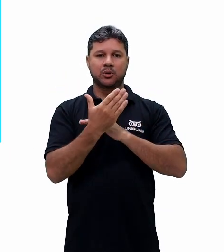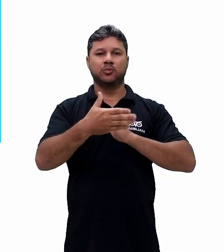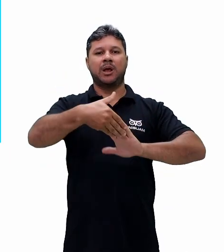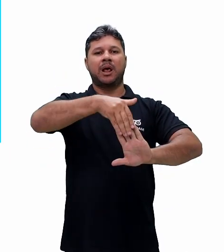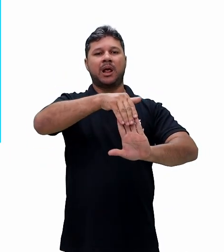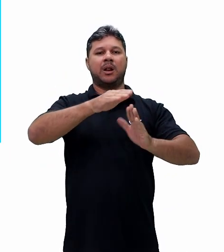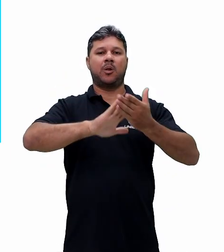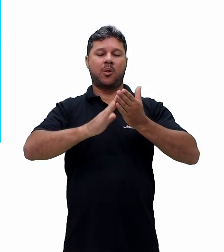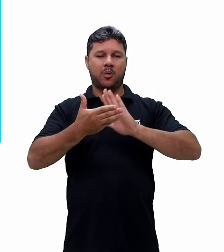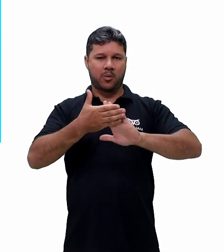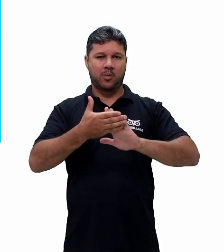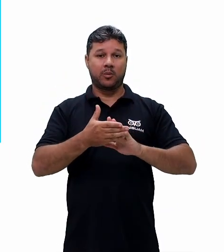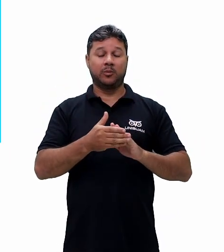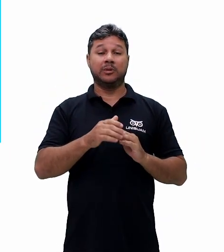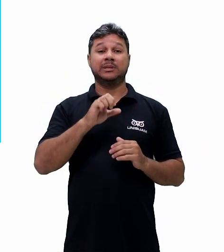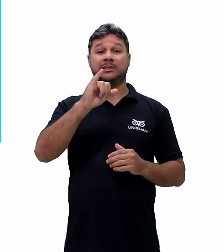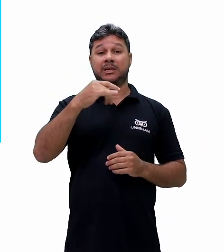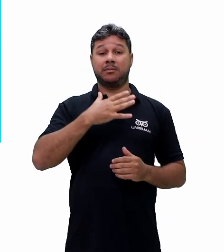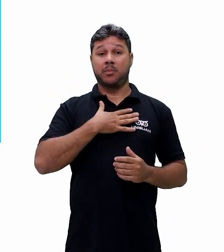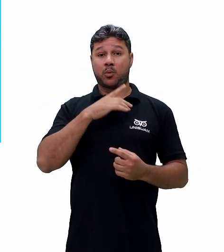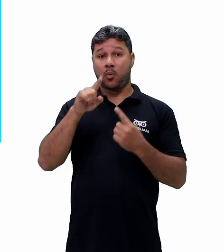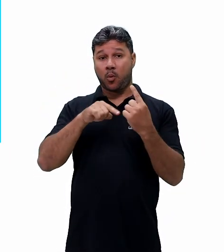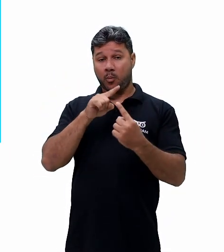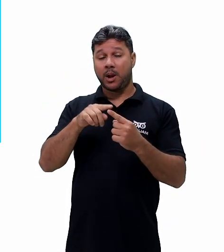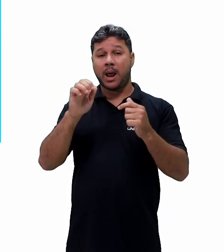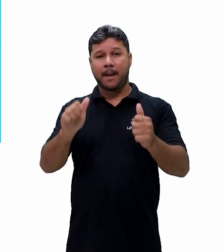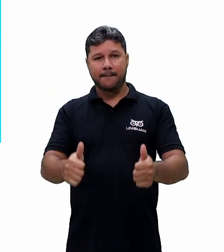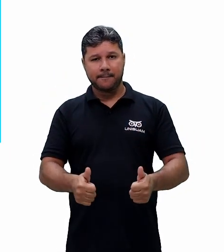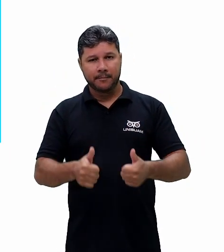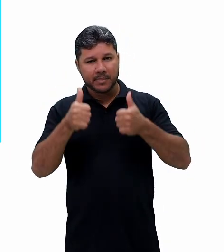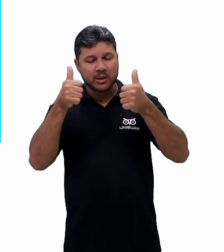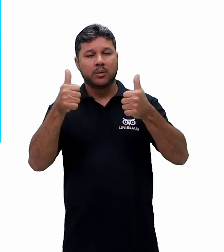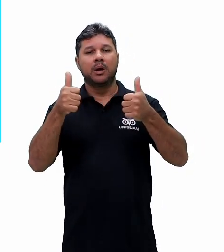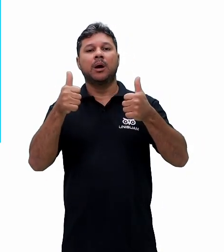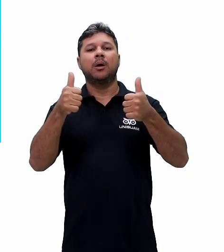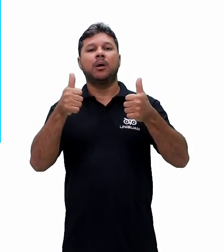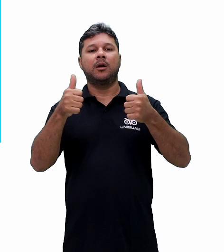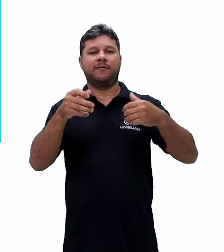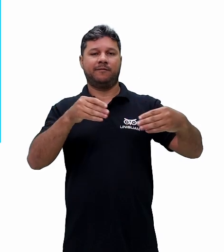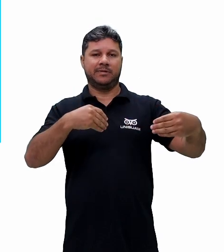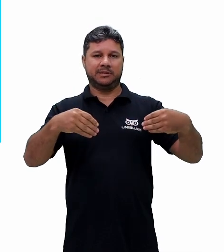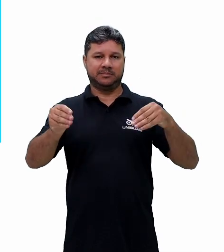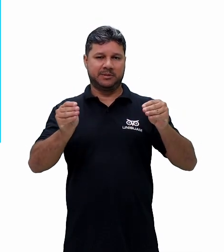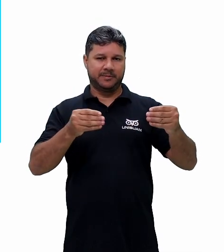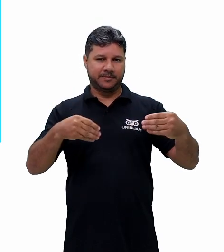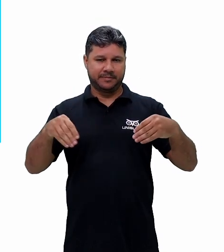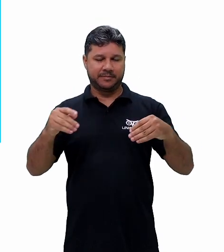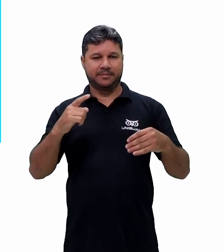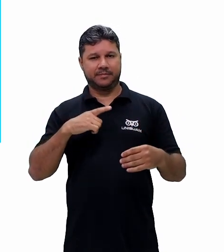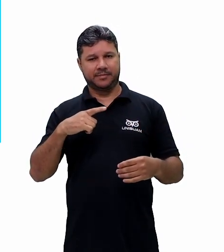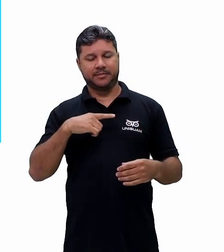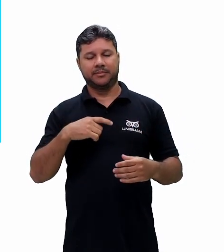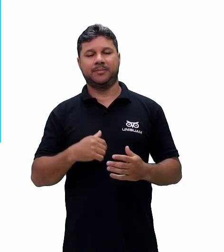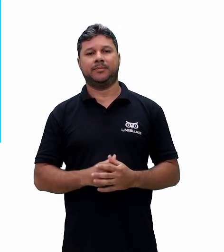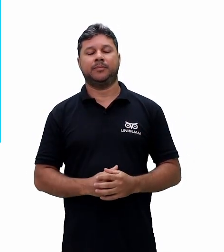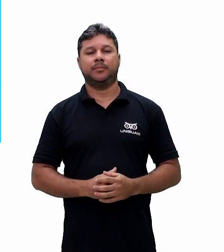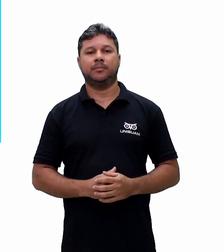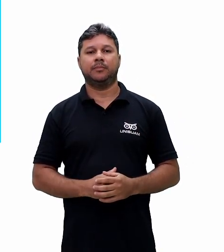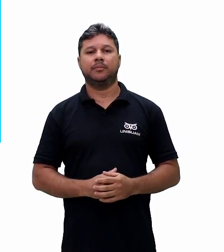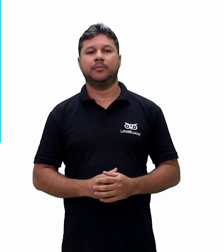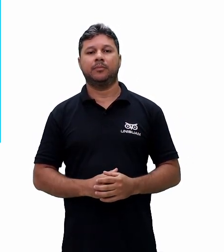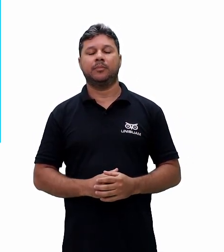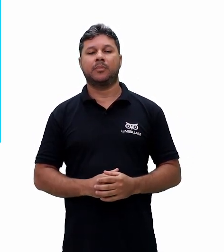realizar exercícios de alongamento se o meu objetivo for melhorar a minha